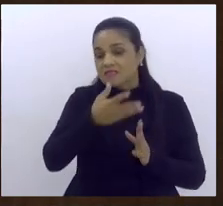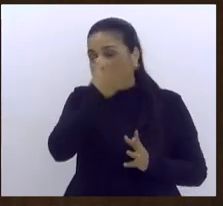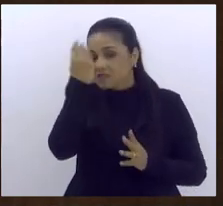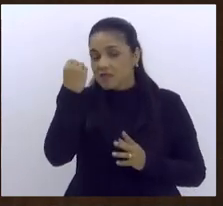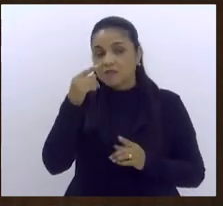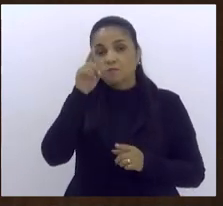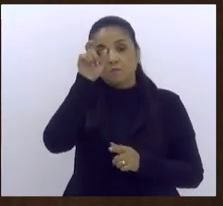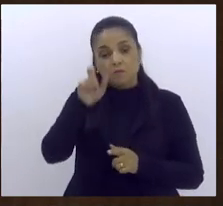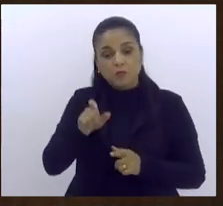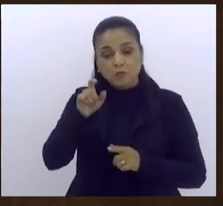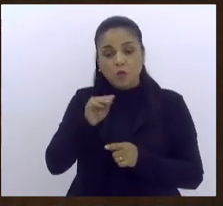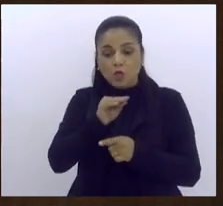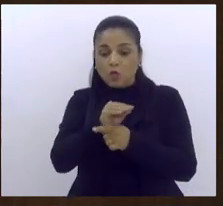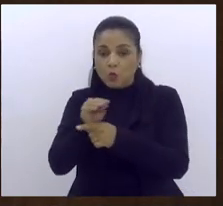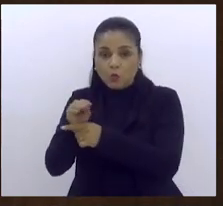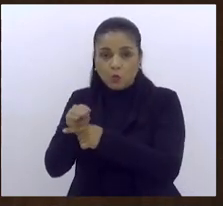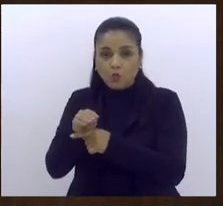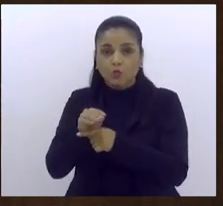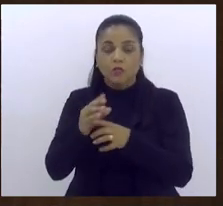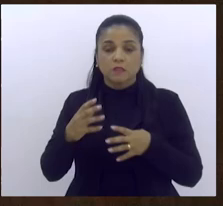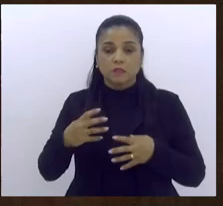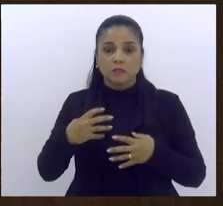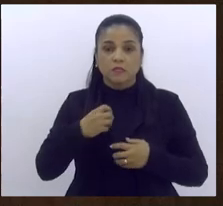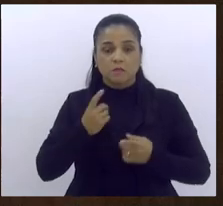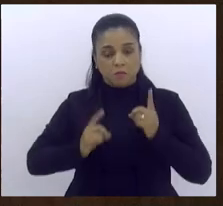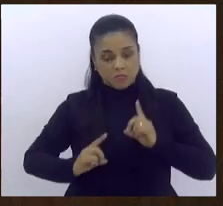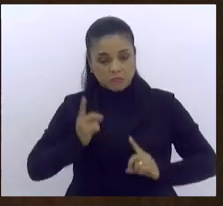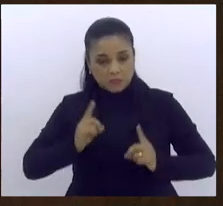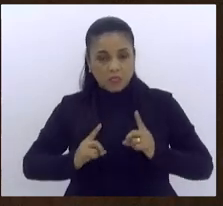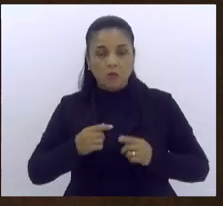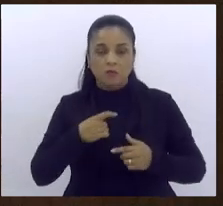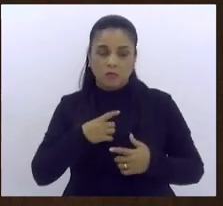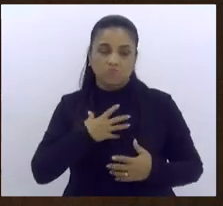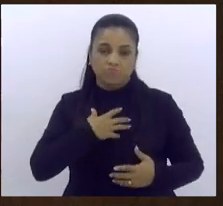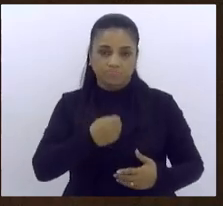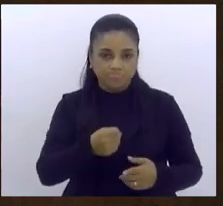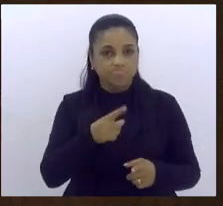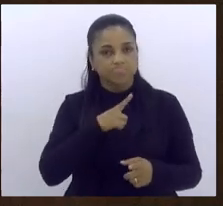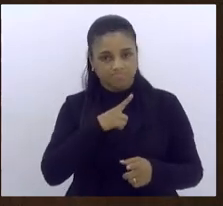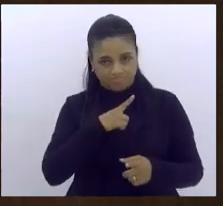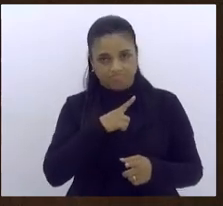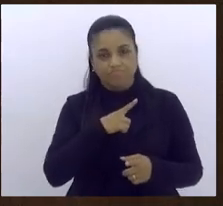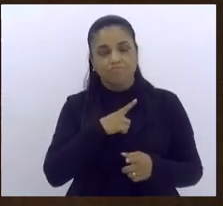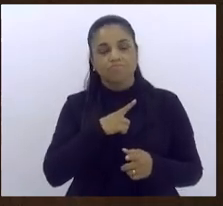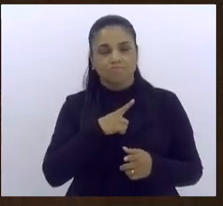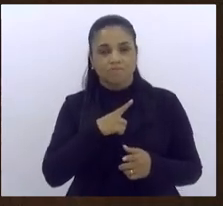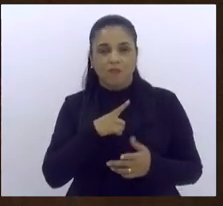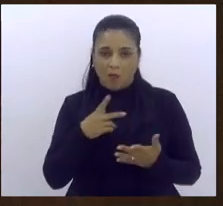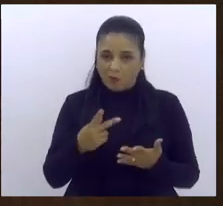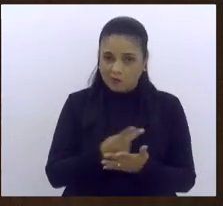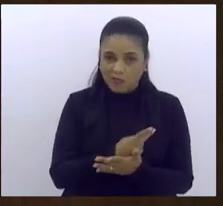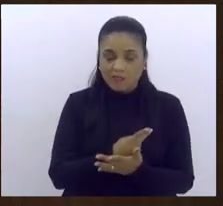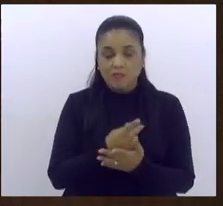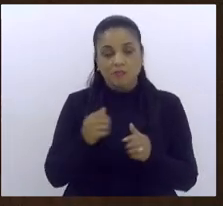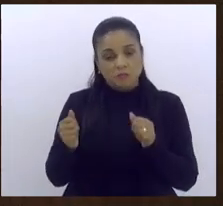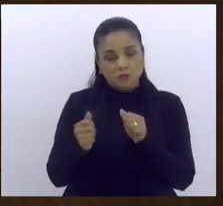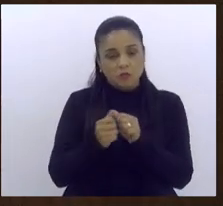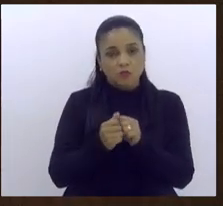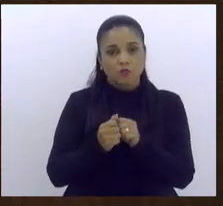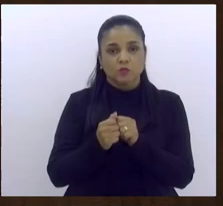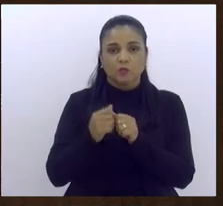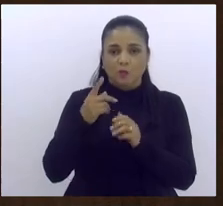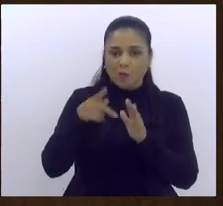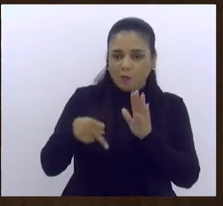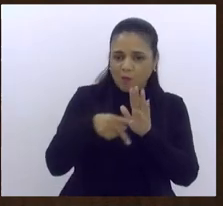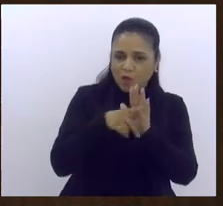zelam, que muitas entram em depressão e acabam também cometendo suicídio. Então, esse programa, junto com o deputado Fred Pacheco, tem esse olhar de